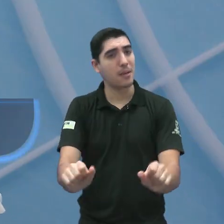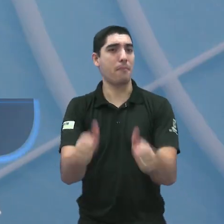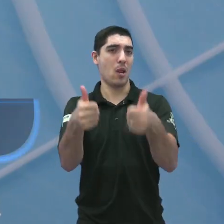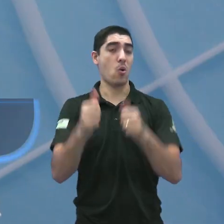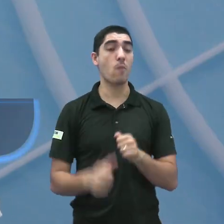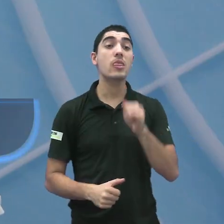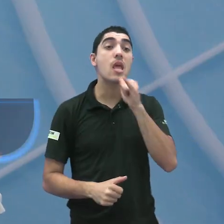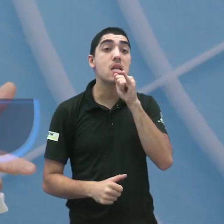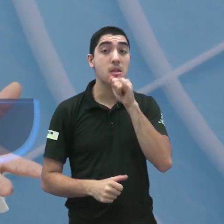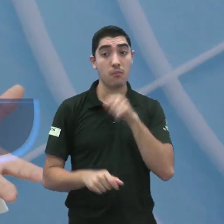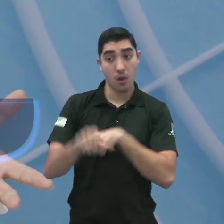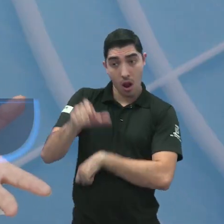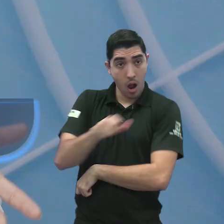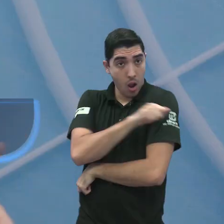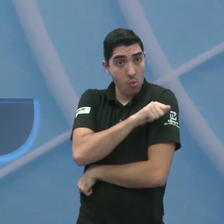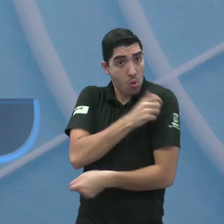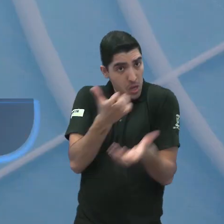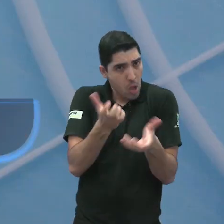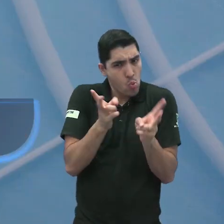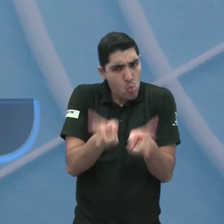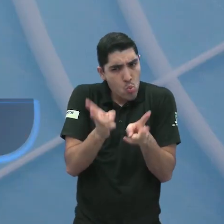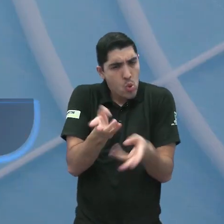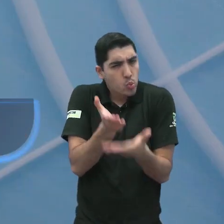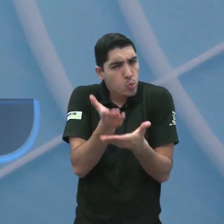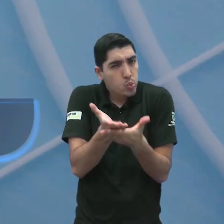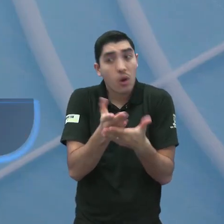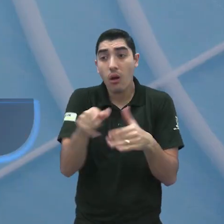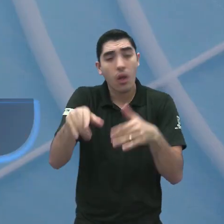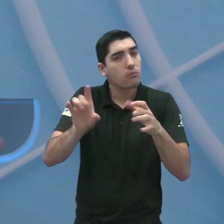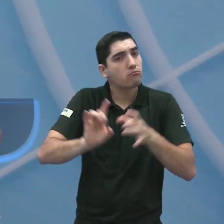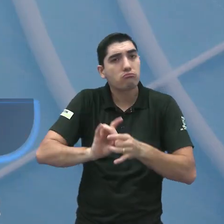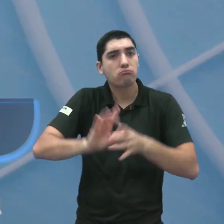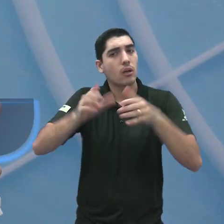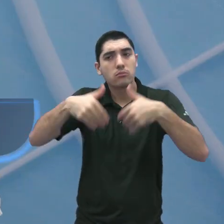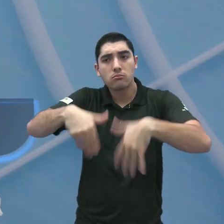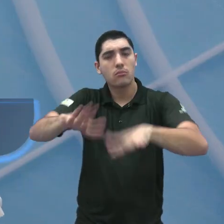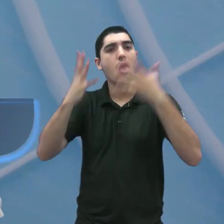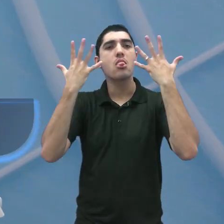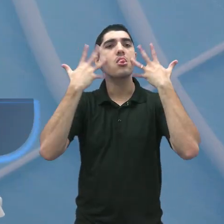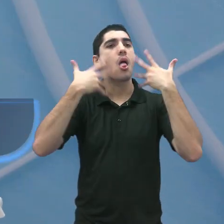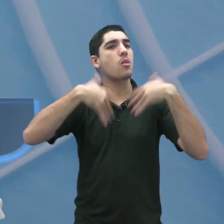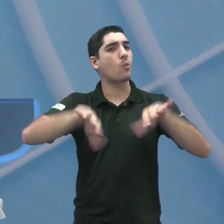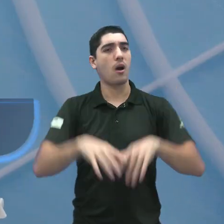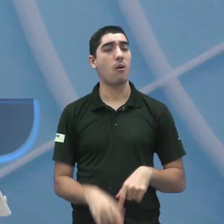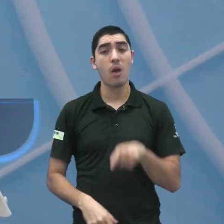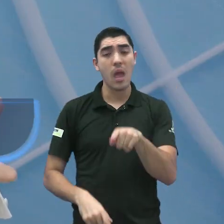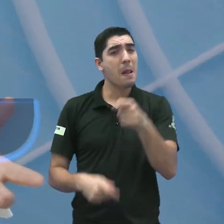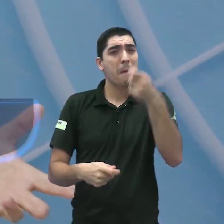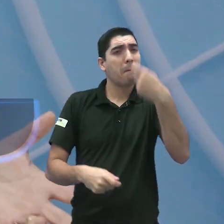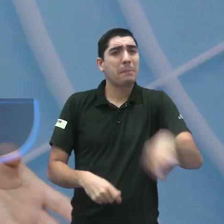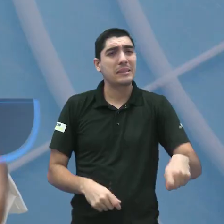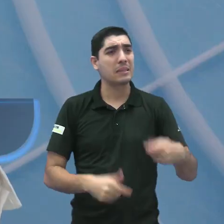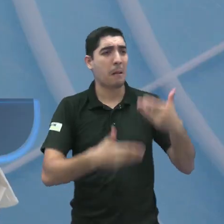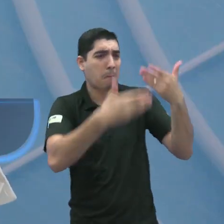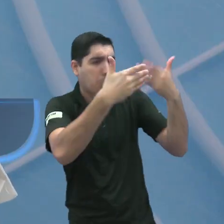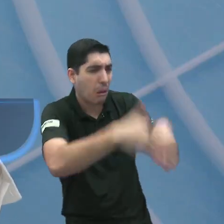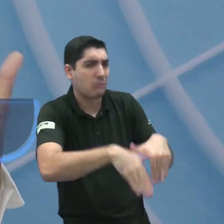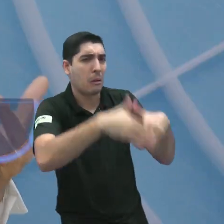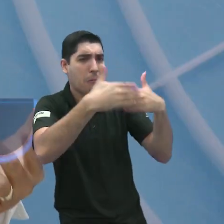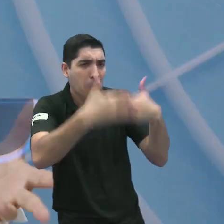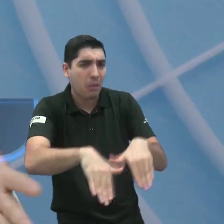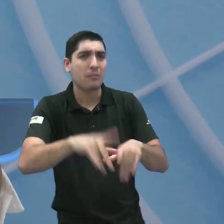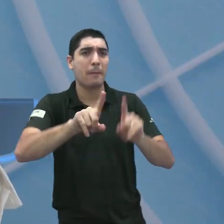continuar estudando, ele faz isso de forma natural, né? Ele não precisa passar por provas